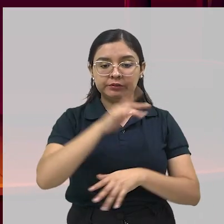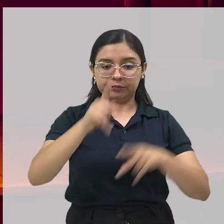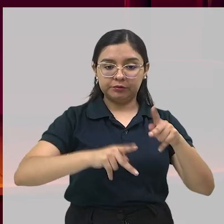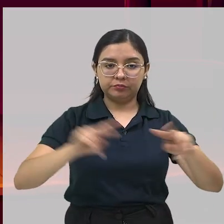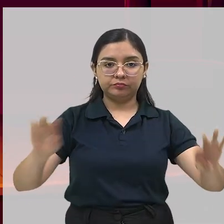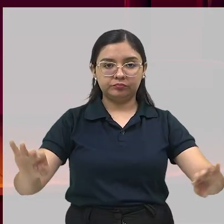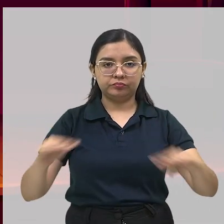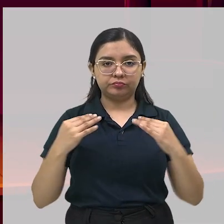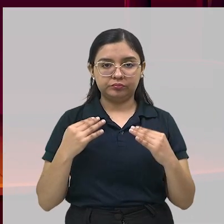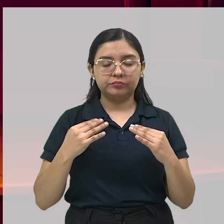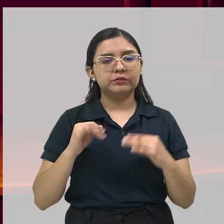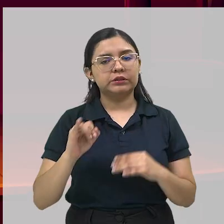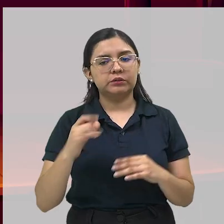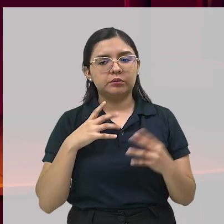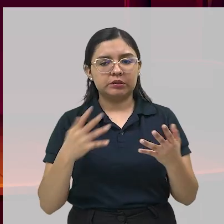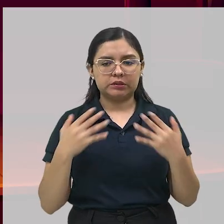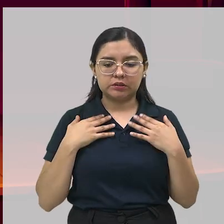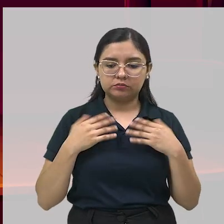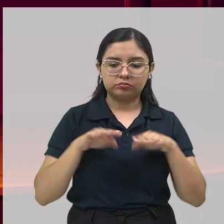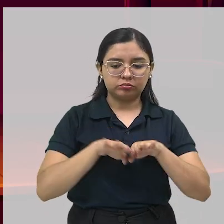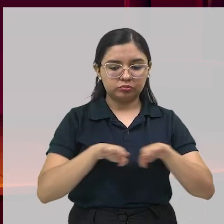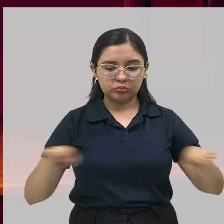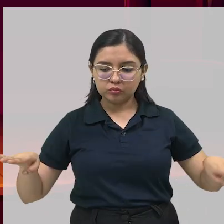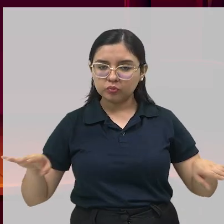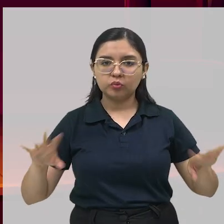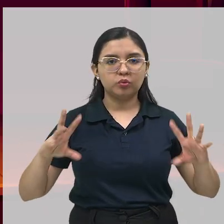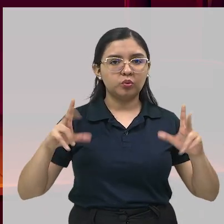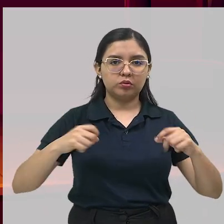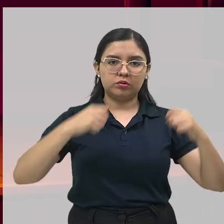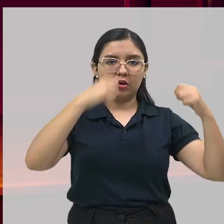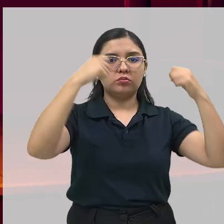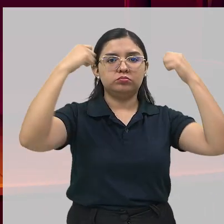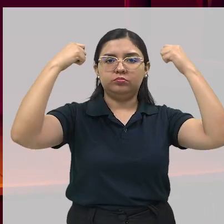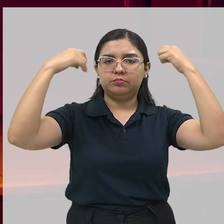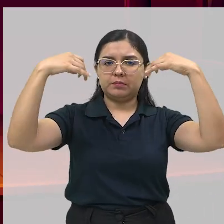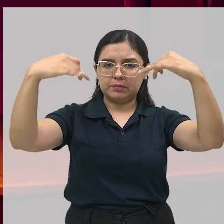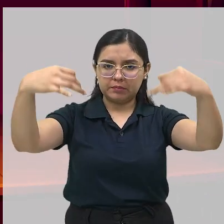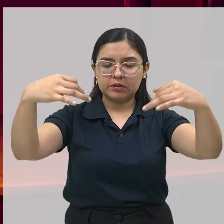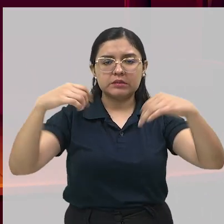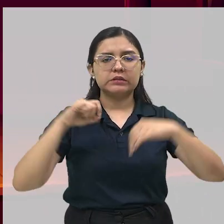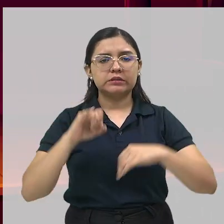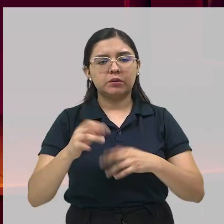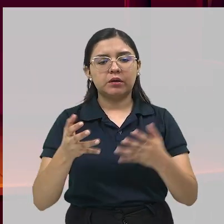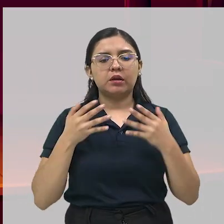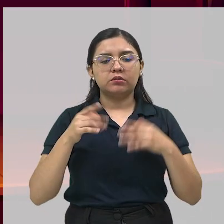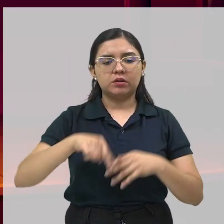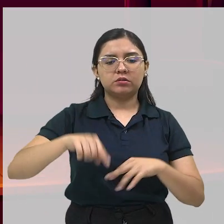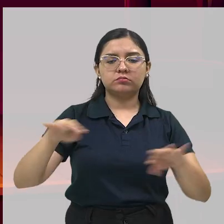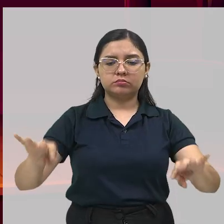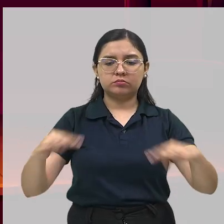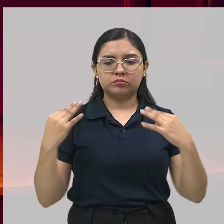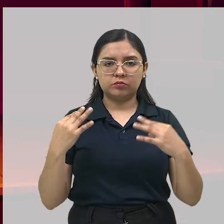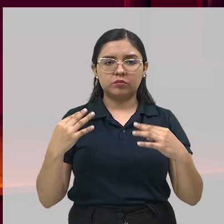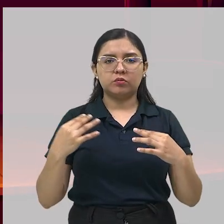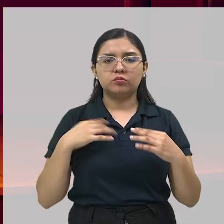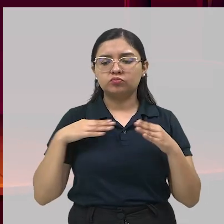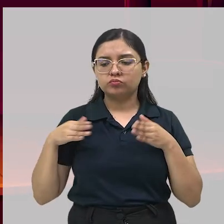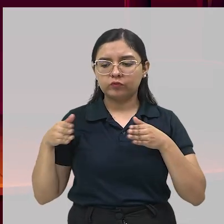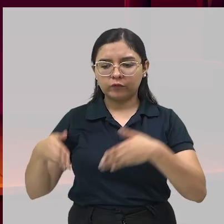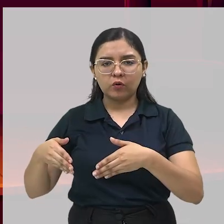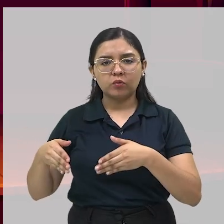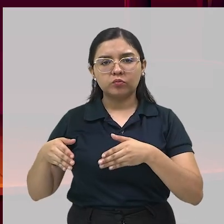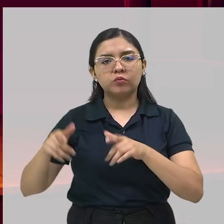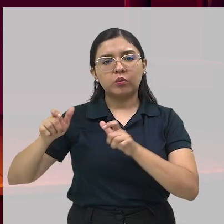plateia. Se eu quero que olhe para todo o palco, eu deixo todo o palco bem iluminado. Se eu quero que a minha plateia olhe para um